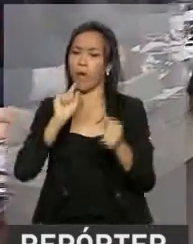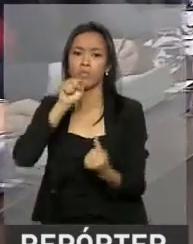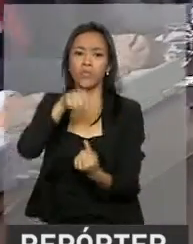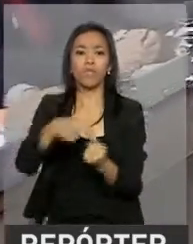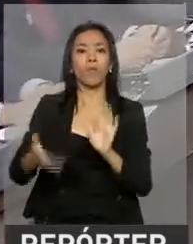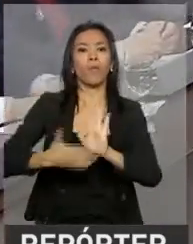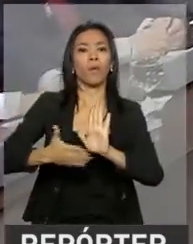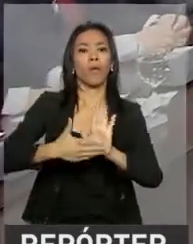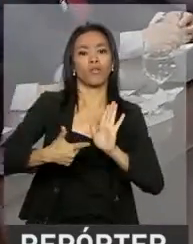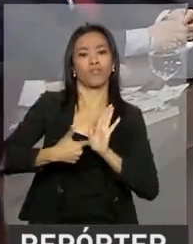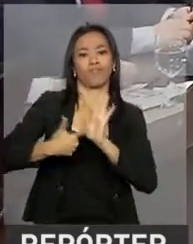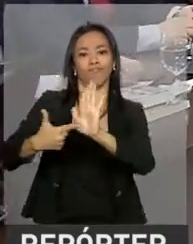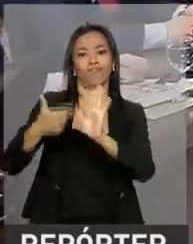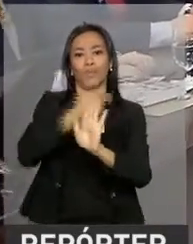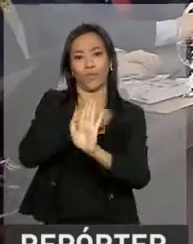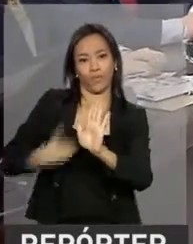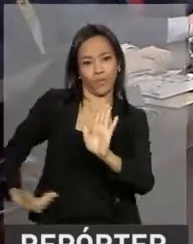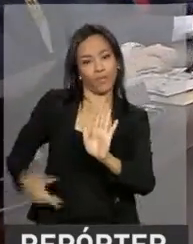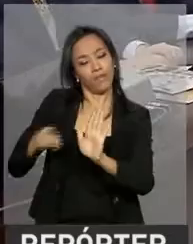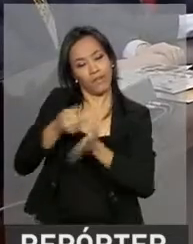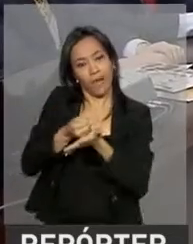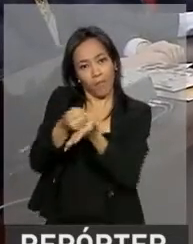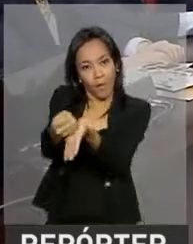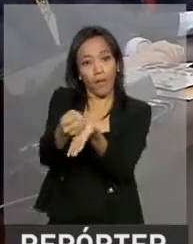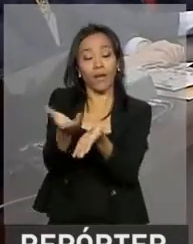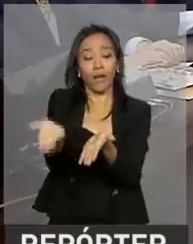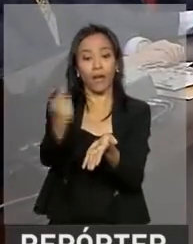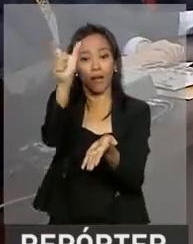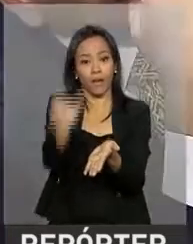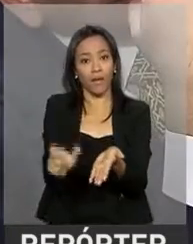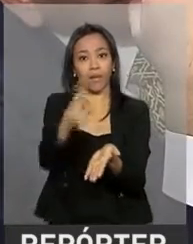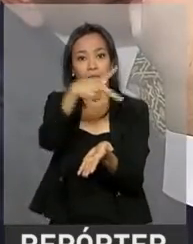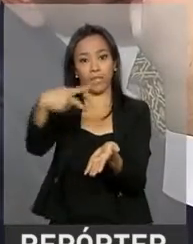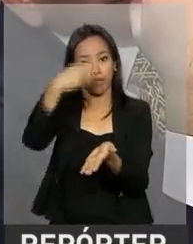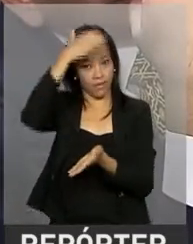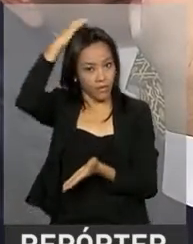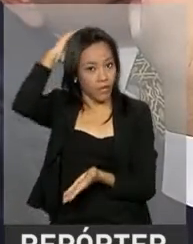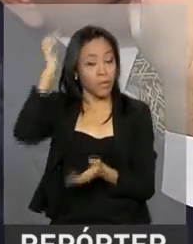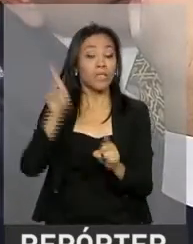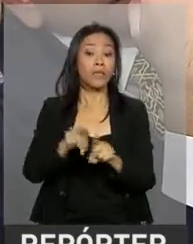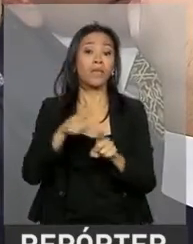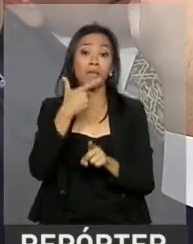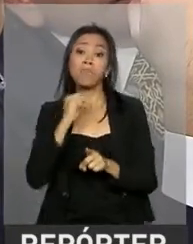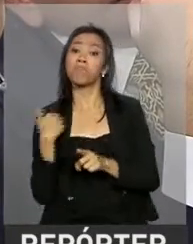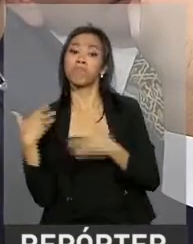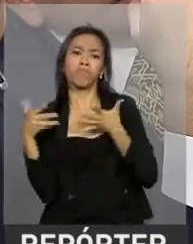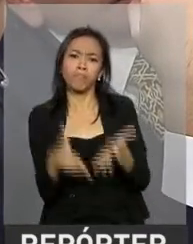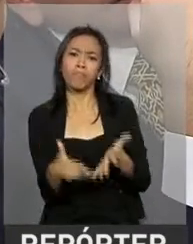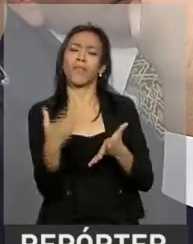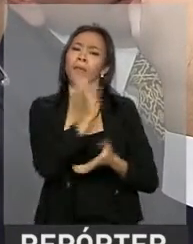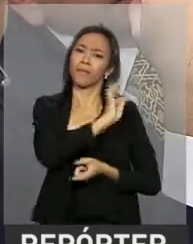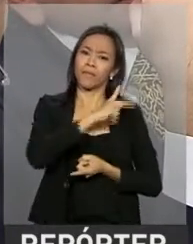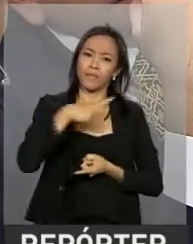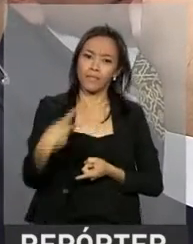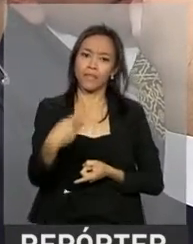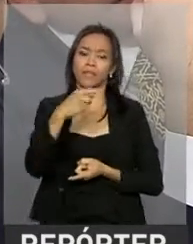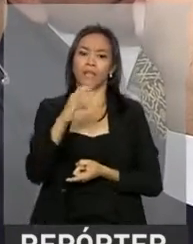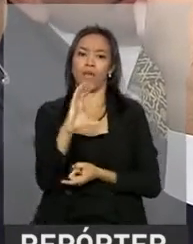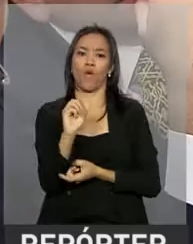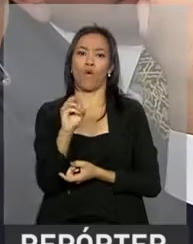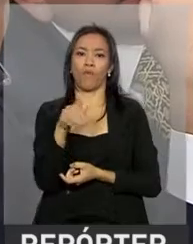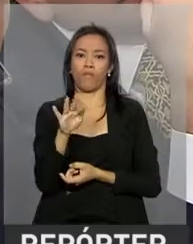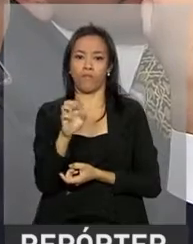e também dar apoio ao presidente em exercício michel temer também participou dessa reunião o presidente da